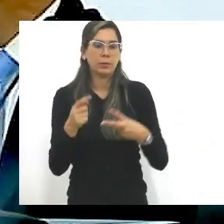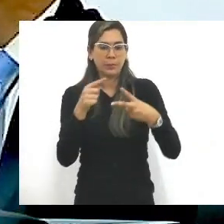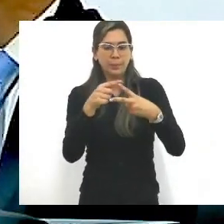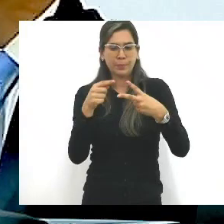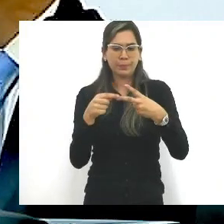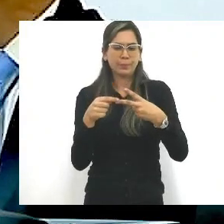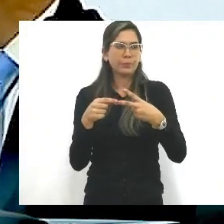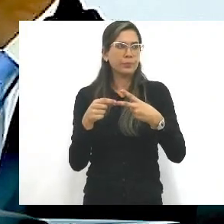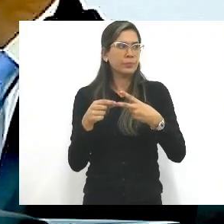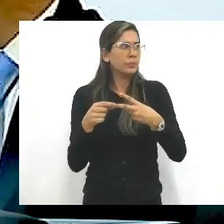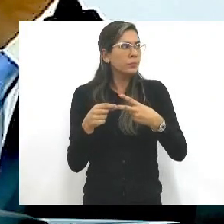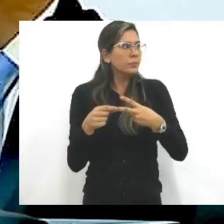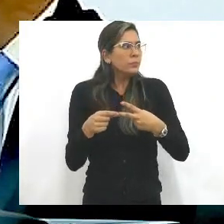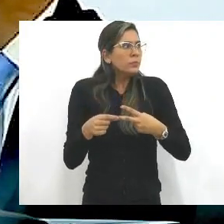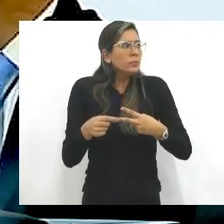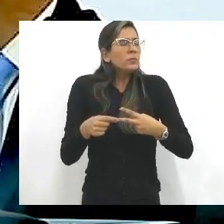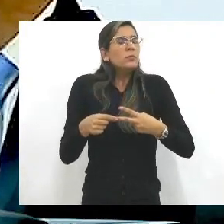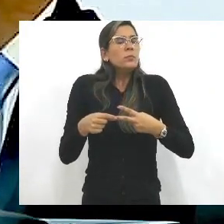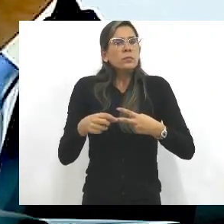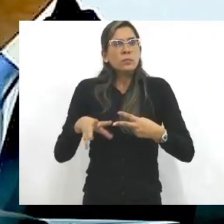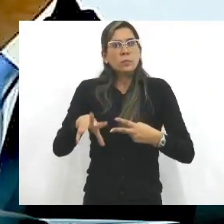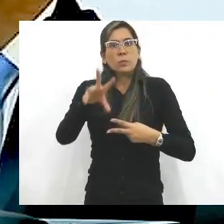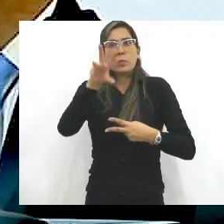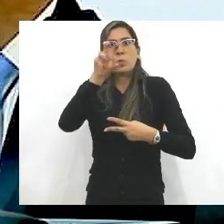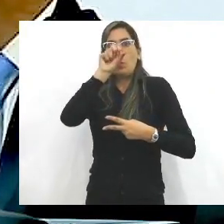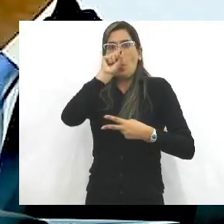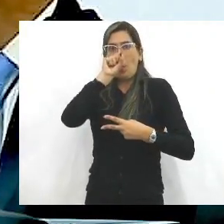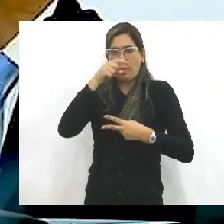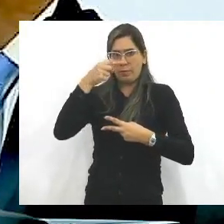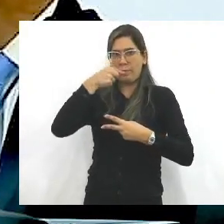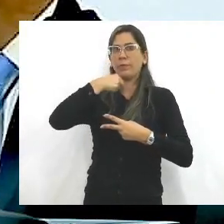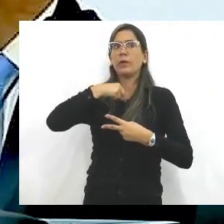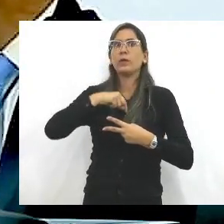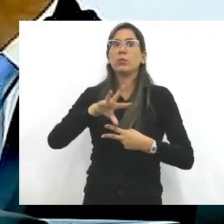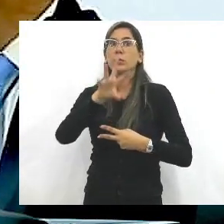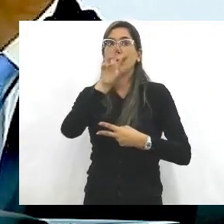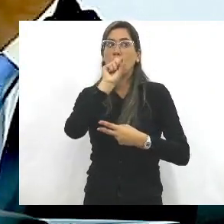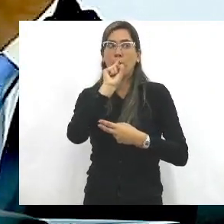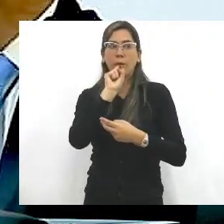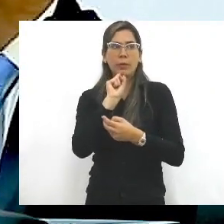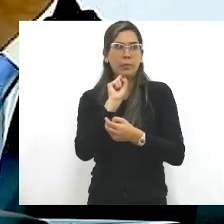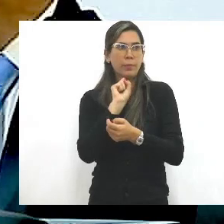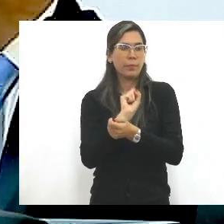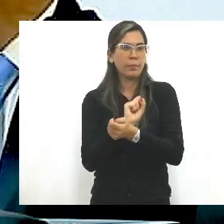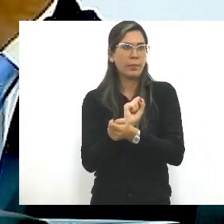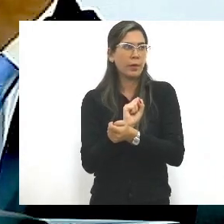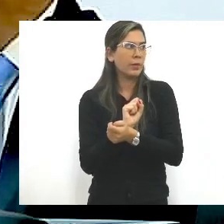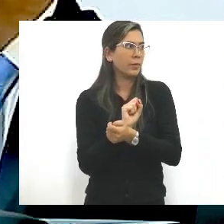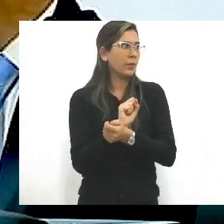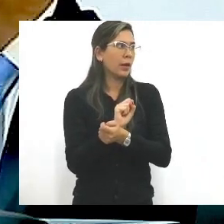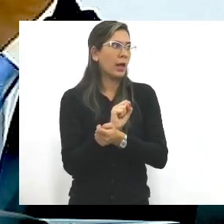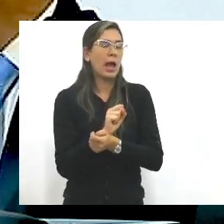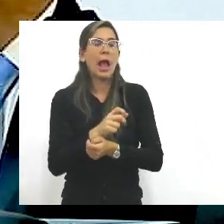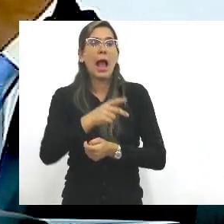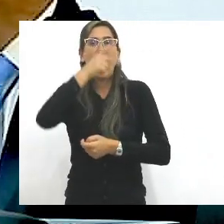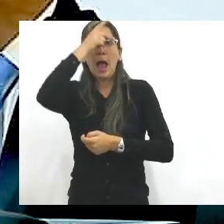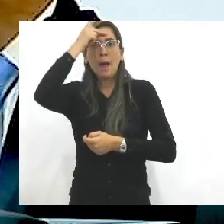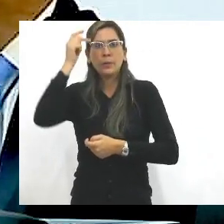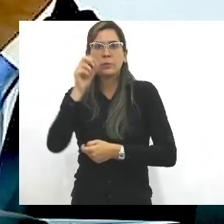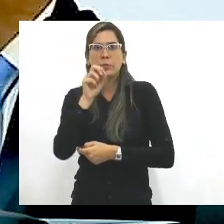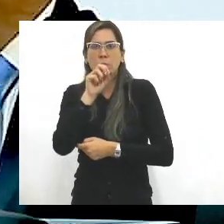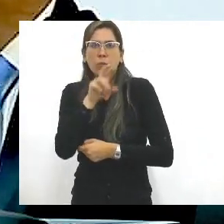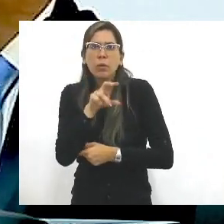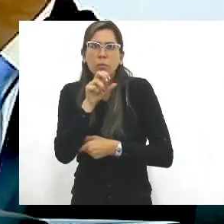formas, quando o ar passa e quando o ar não passa. A forma mais simples, a pessoa começa a tossir. Está